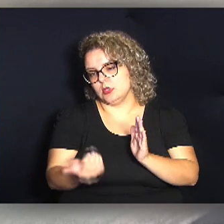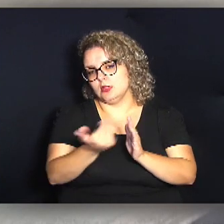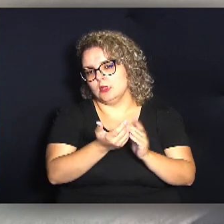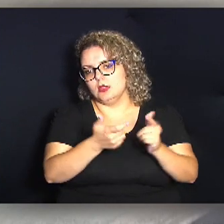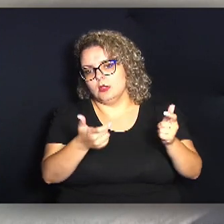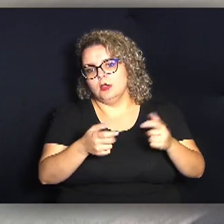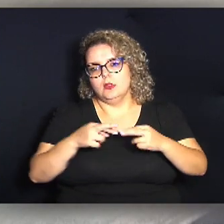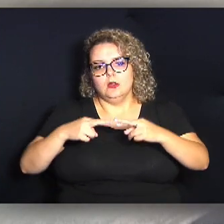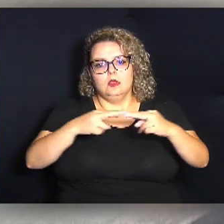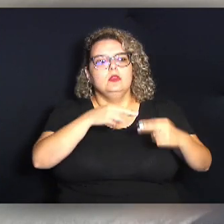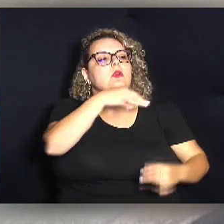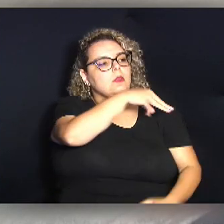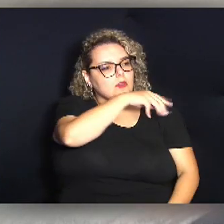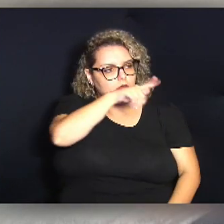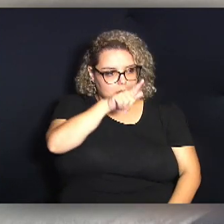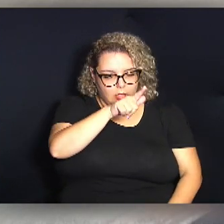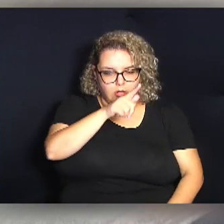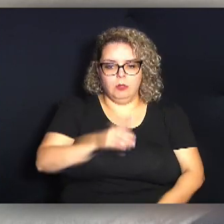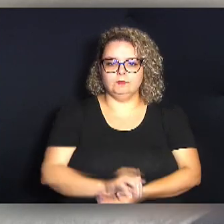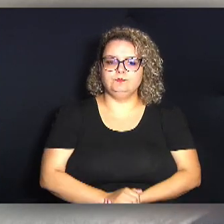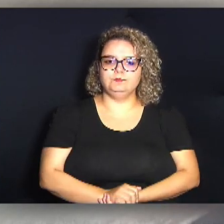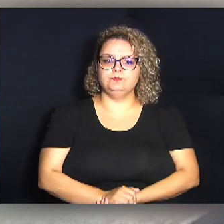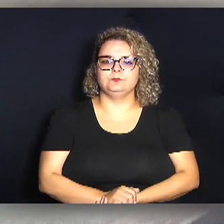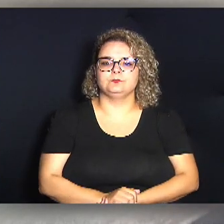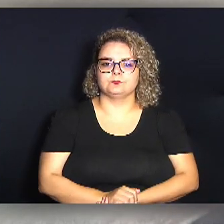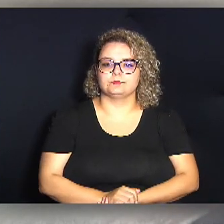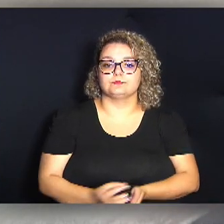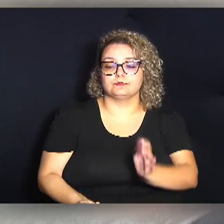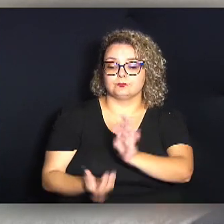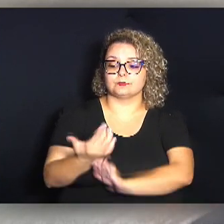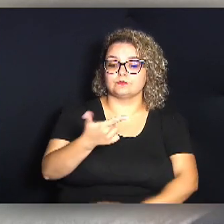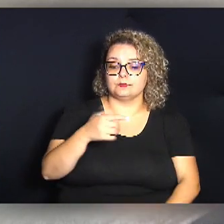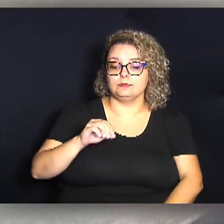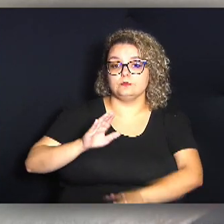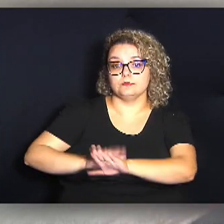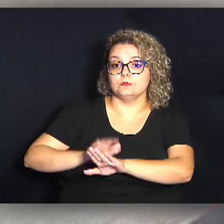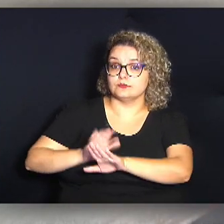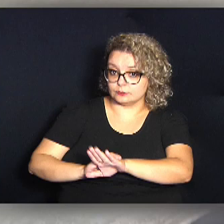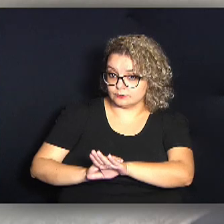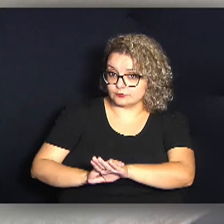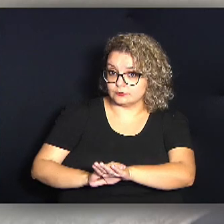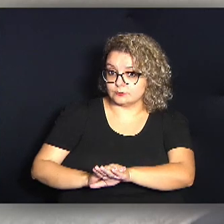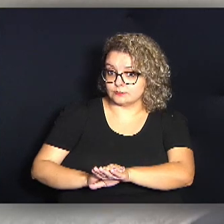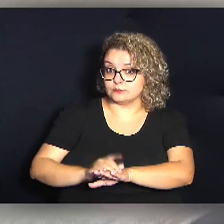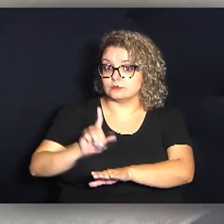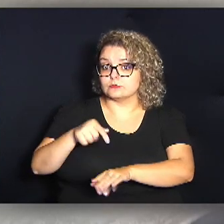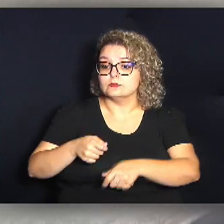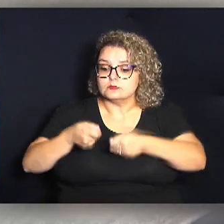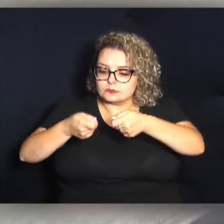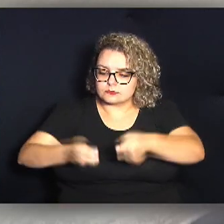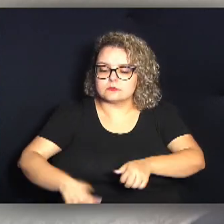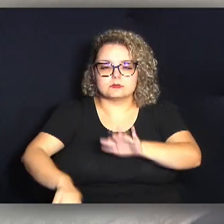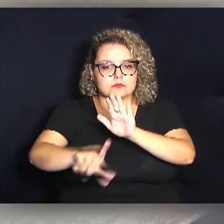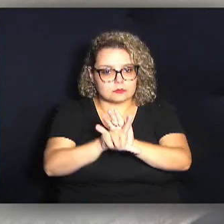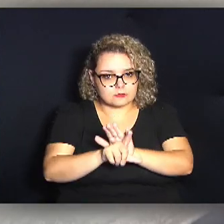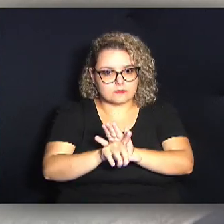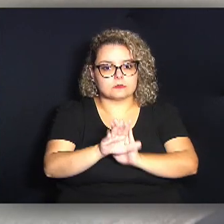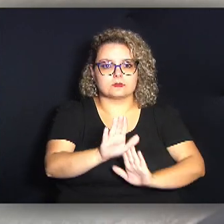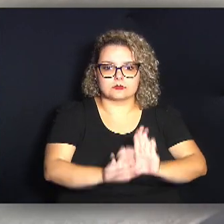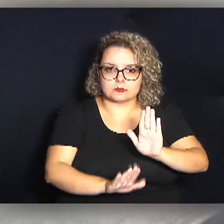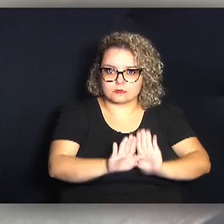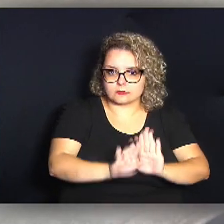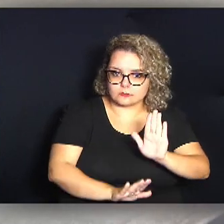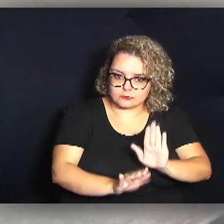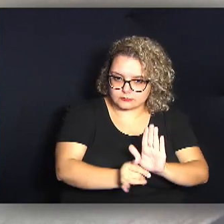rede Mário Gatti e cria 20 cargos. Isso é imposição da lei de licitação. Mas